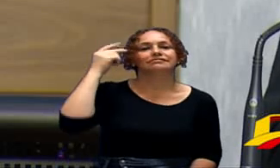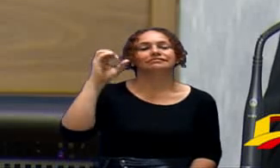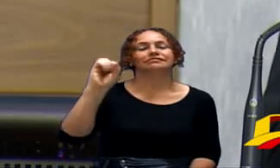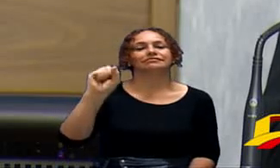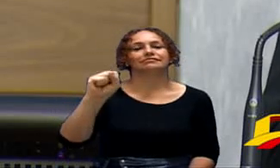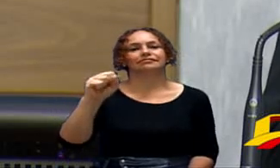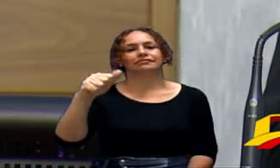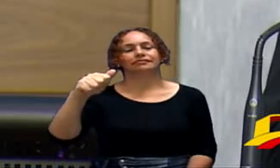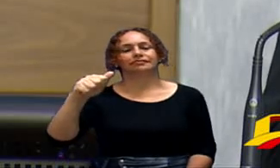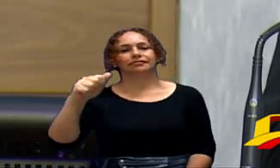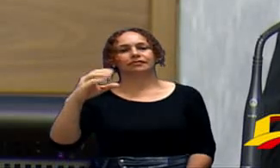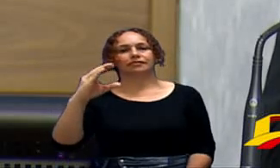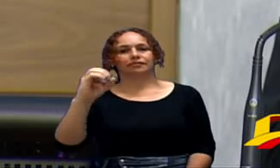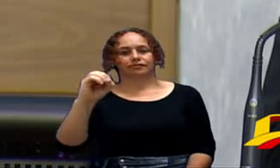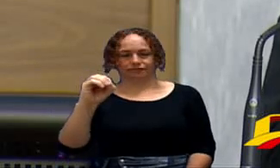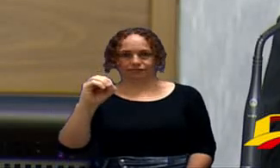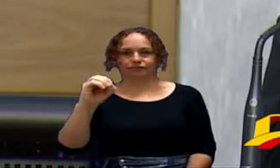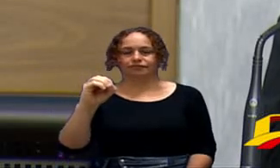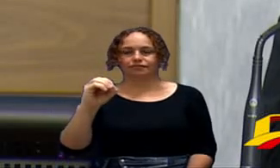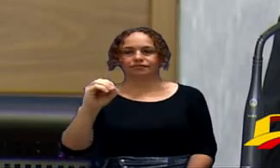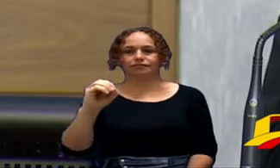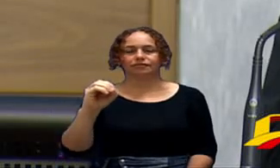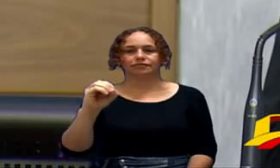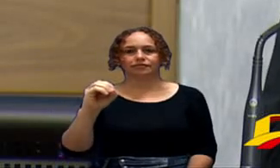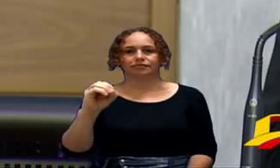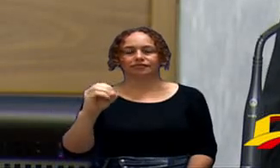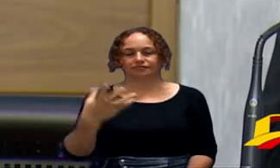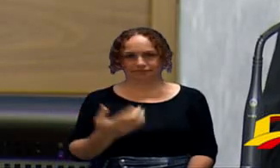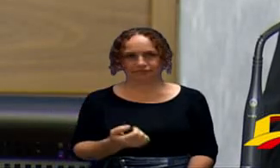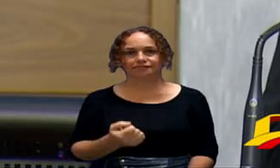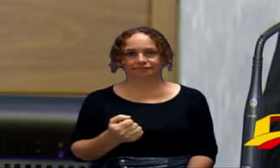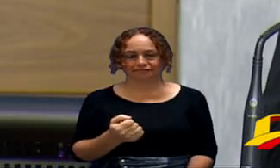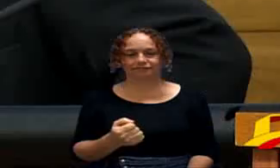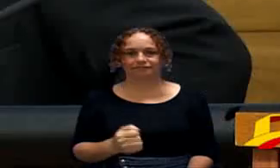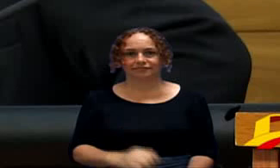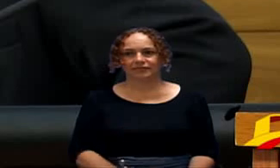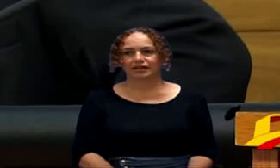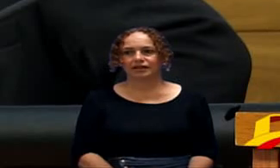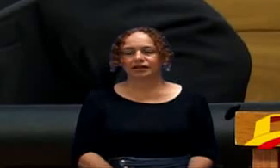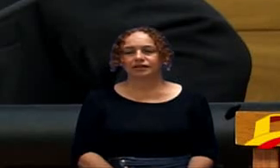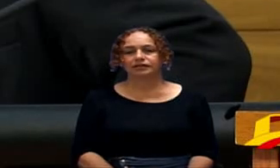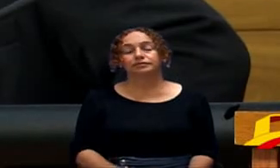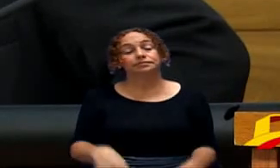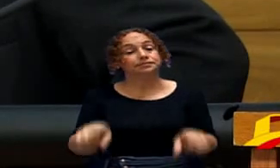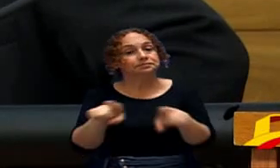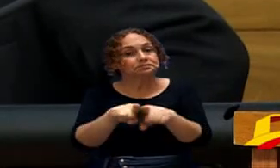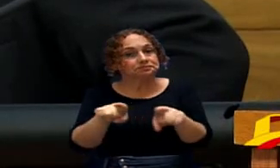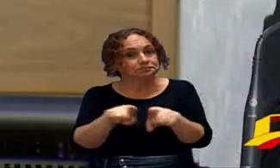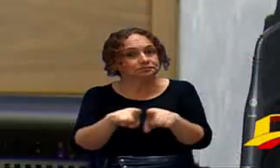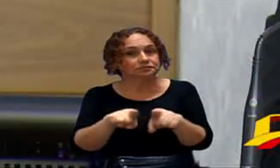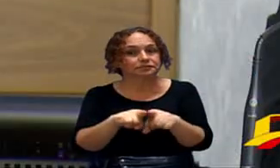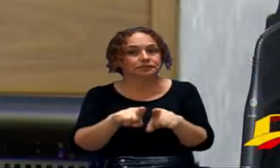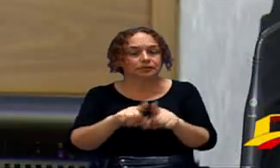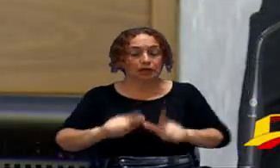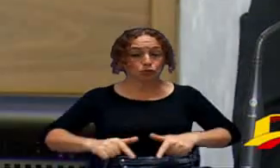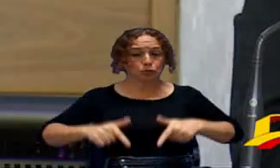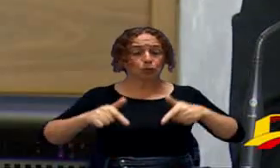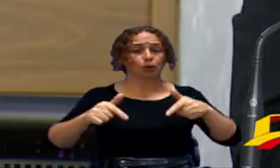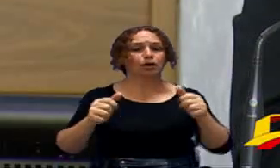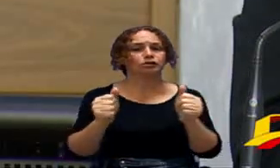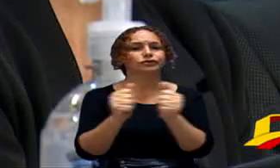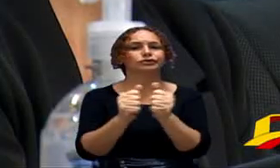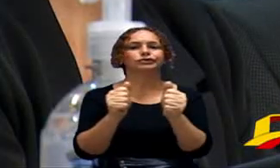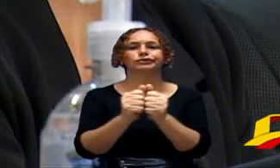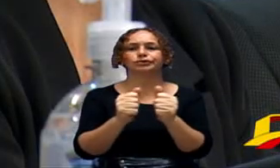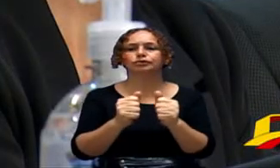alta complexidade. Uma de baixa complexidade e uma de alta complexidade. E também trabalha muito no resgate, você vai